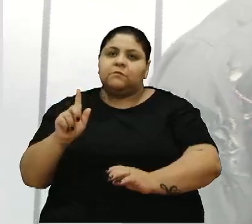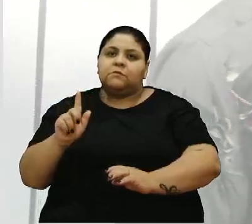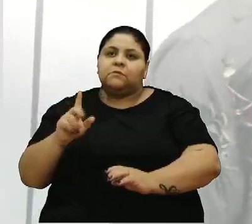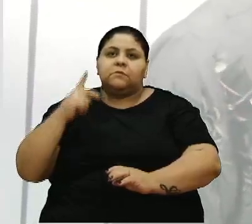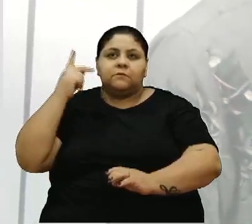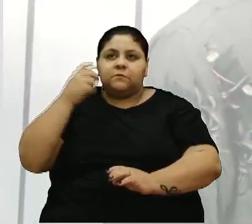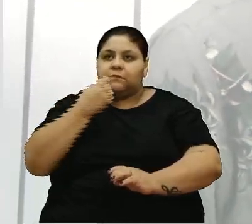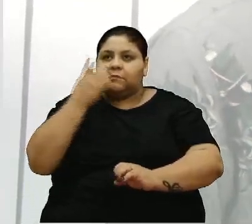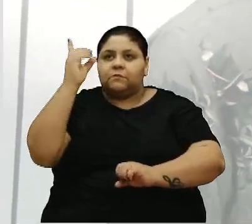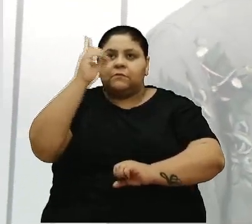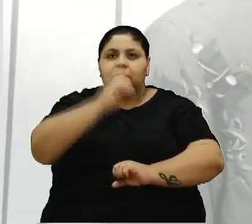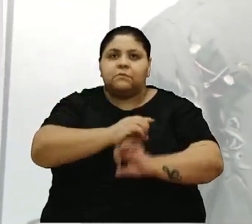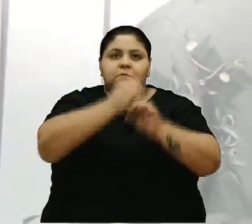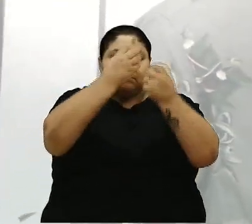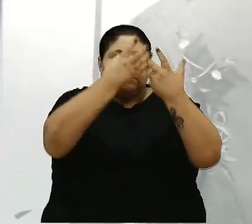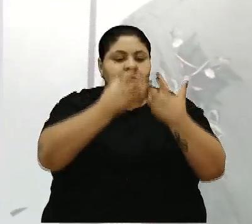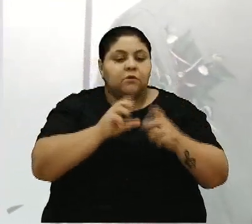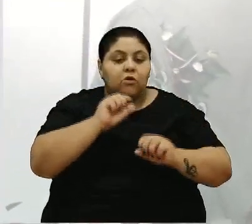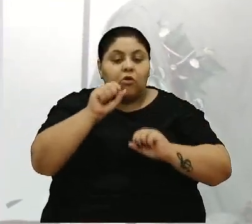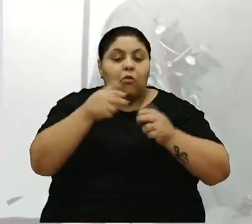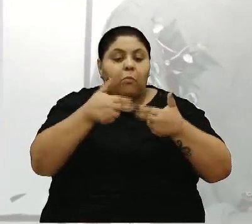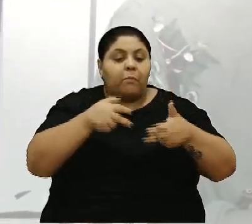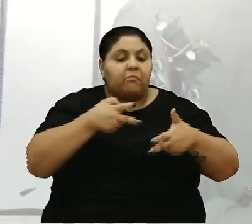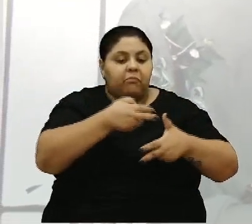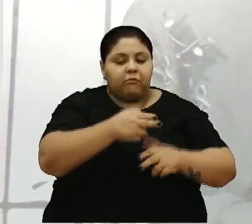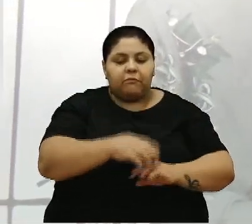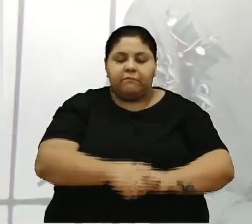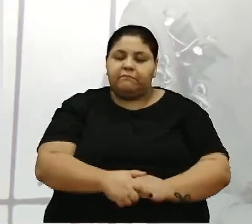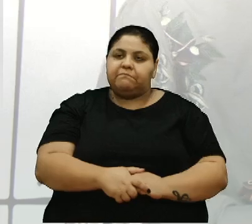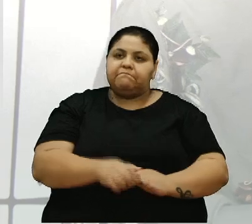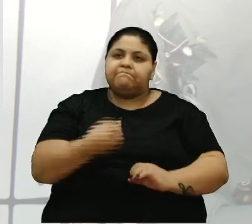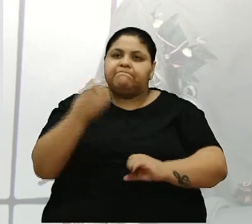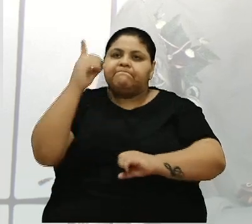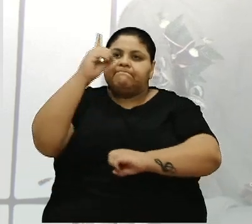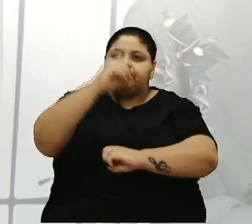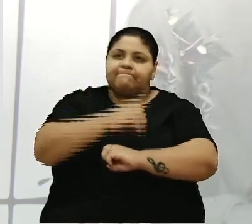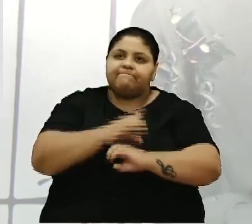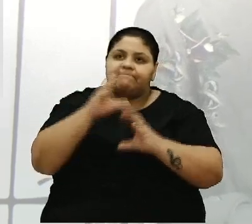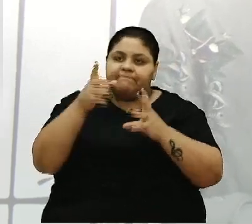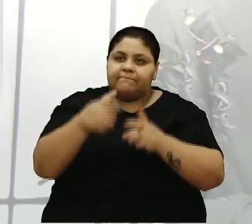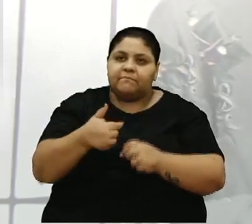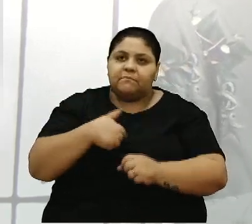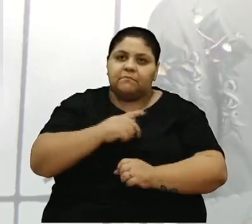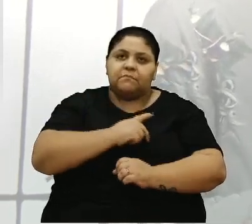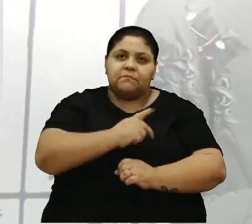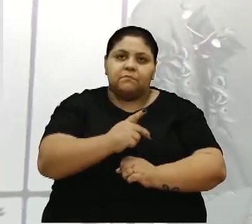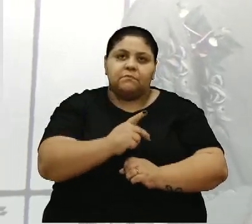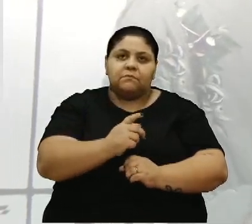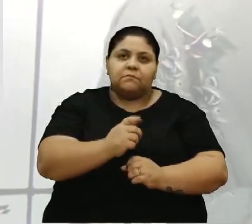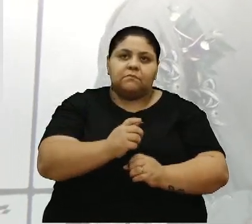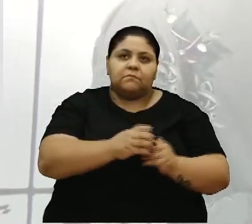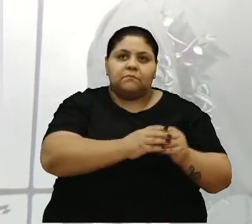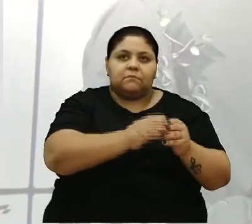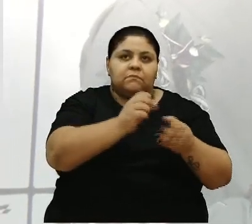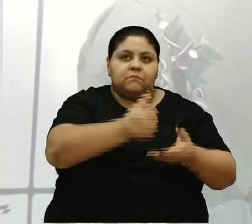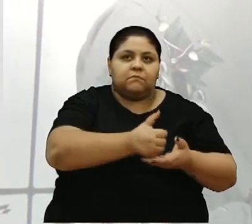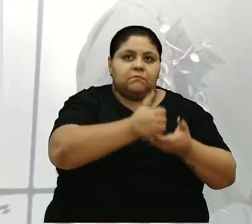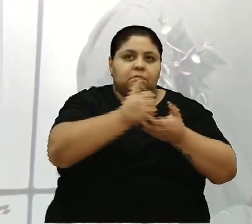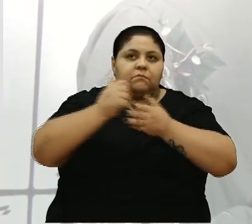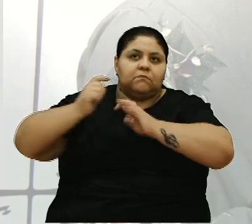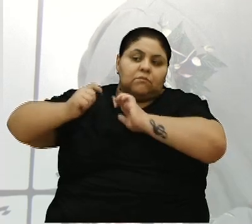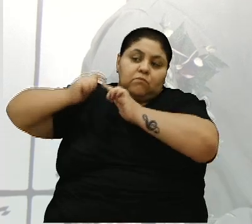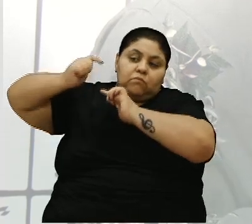Vereador, bom dia. Conta pra gente como que foi essa inauguração. Bom dia a todos. Eu, como presidente da Frente Parlamentar do